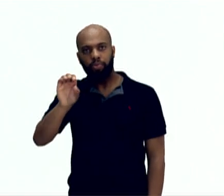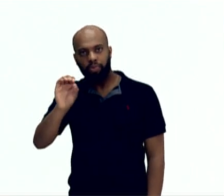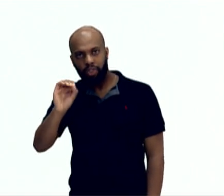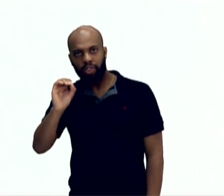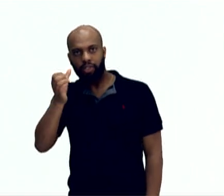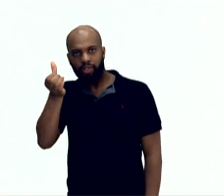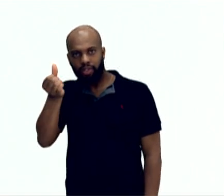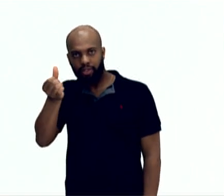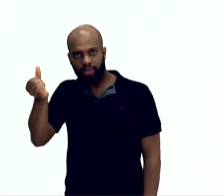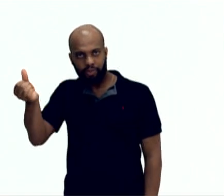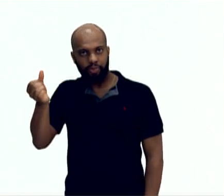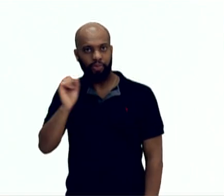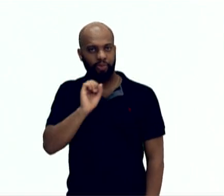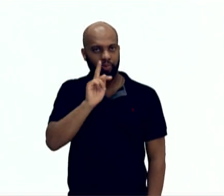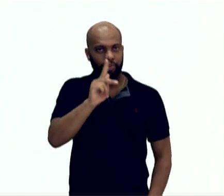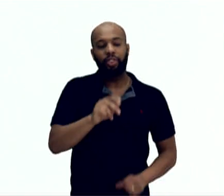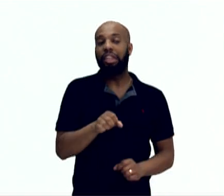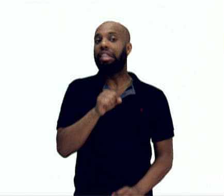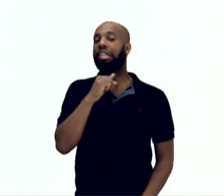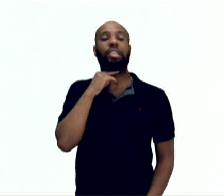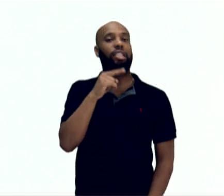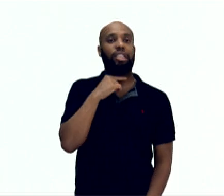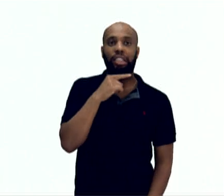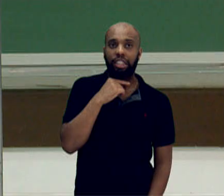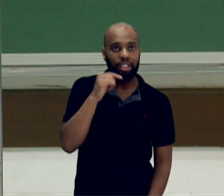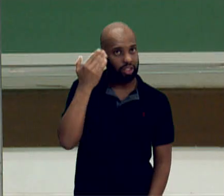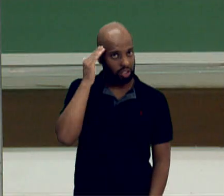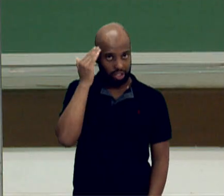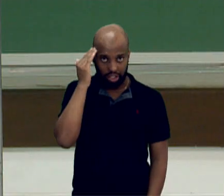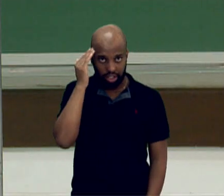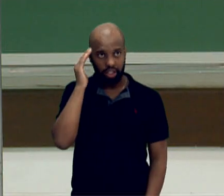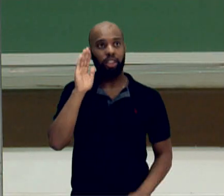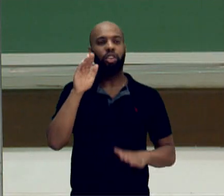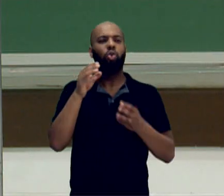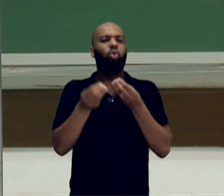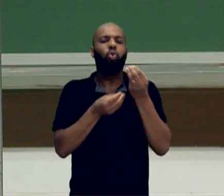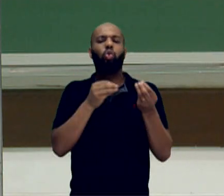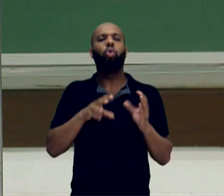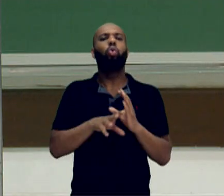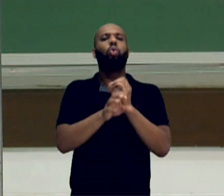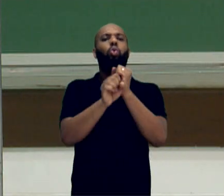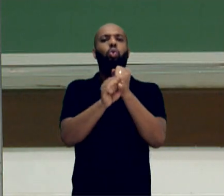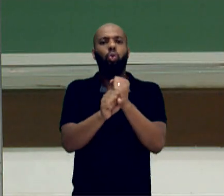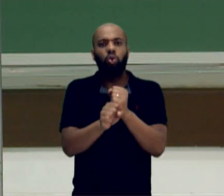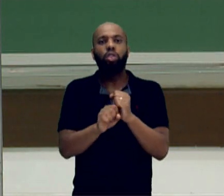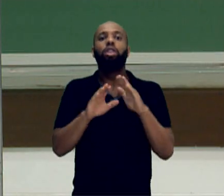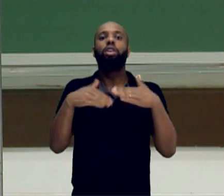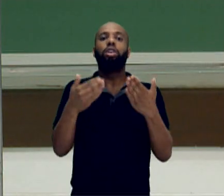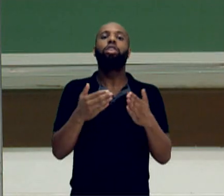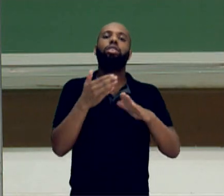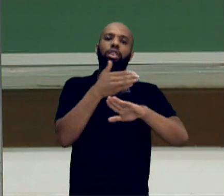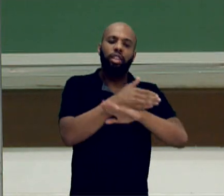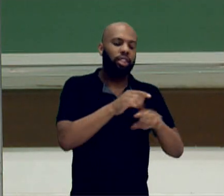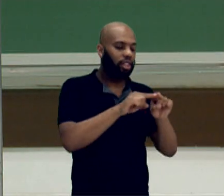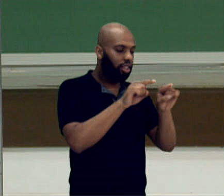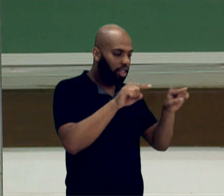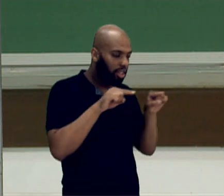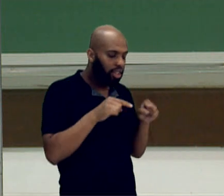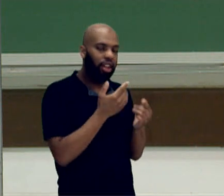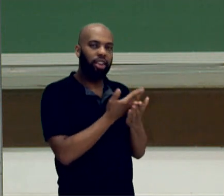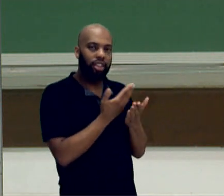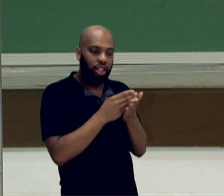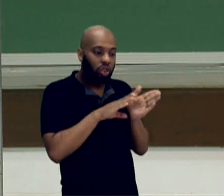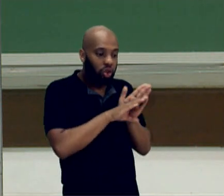119.066. Tudo bem? Se não conseguiram entender a continha da professora, vão lá no Classroom,